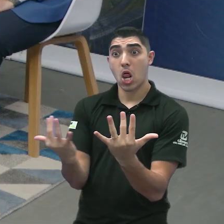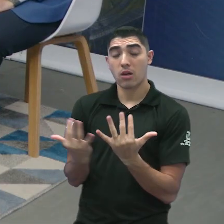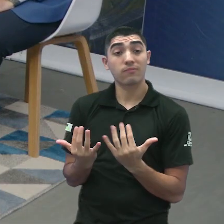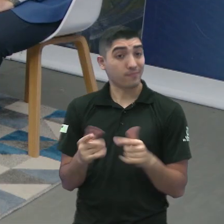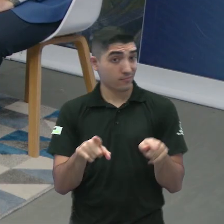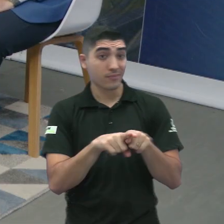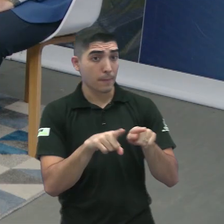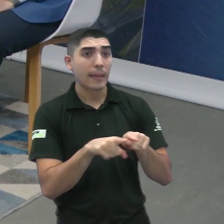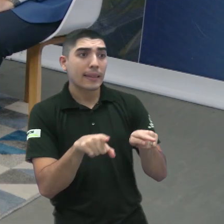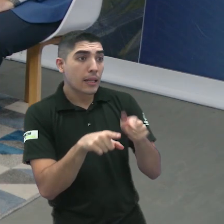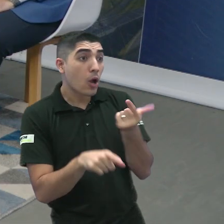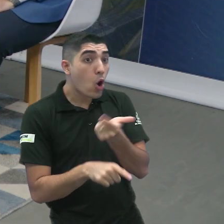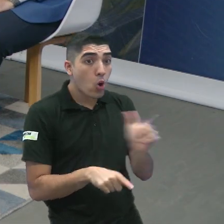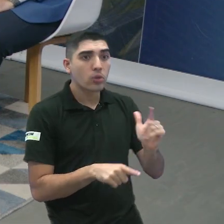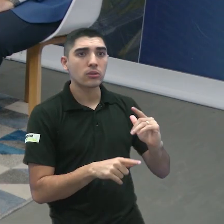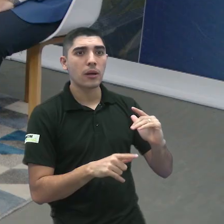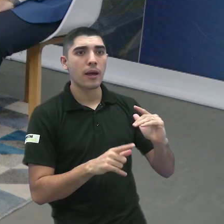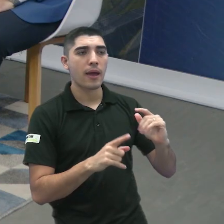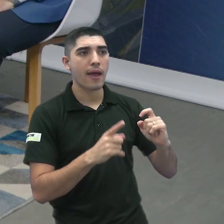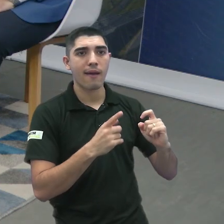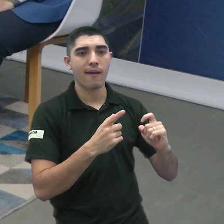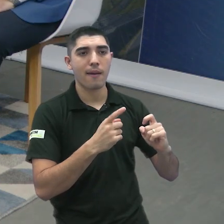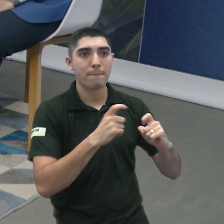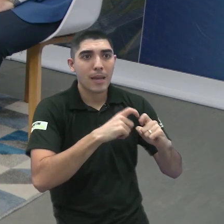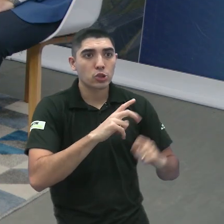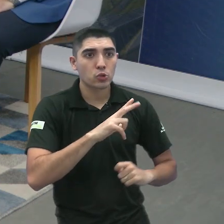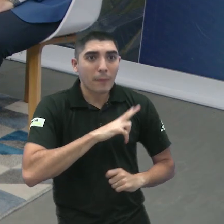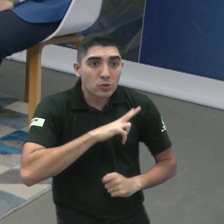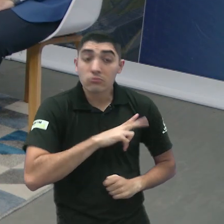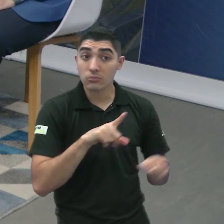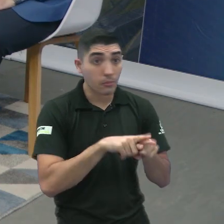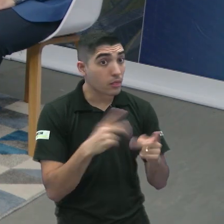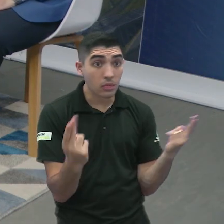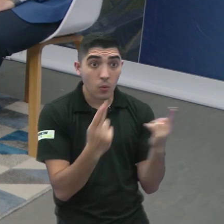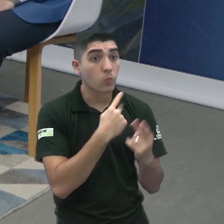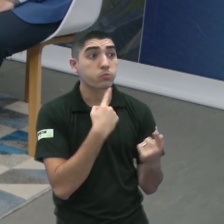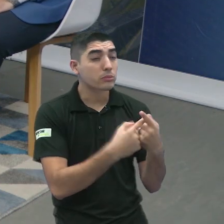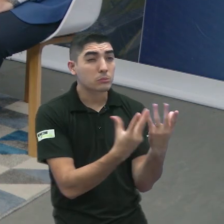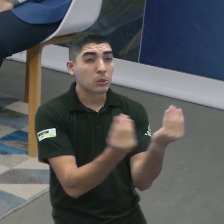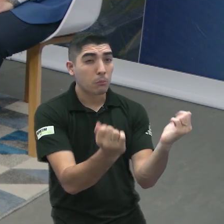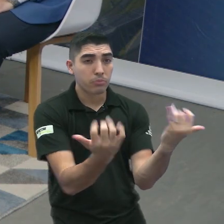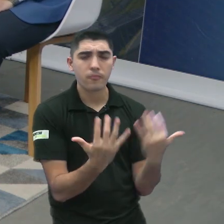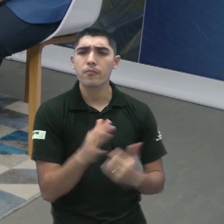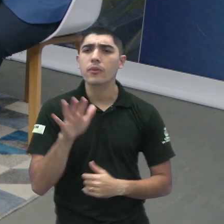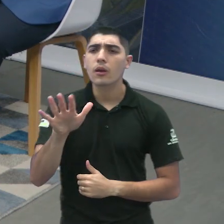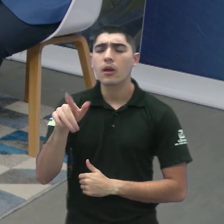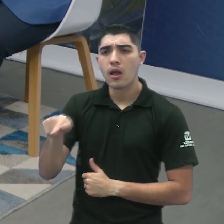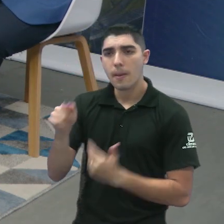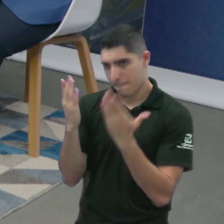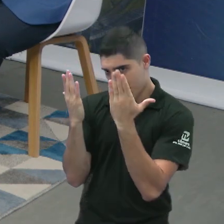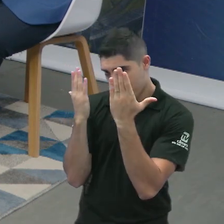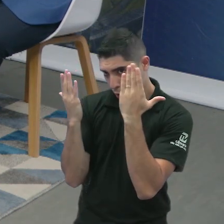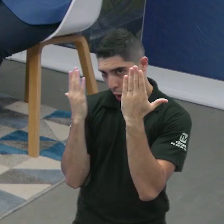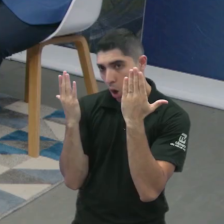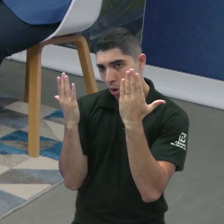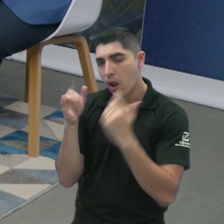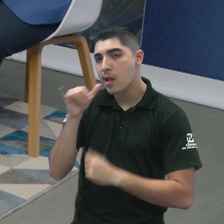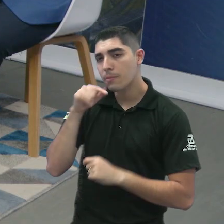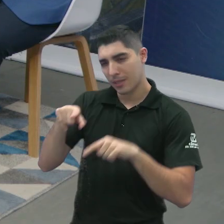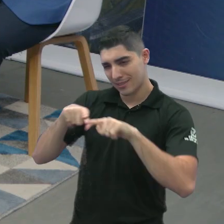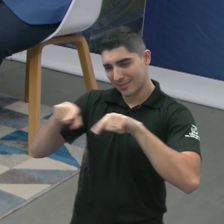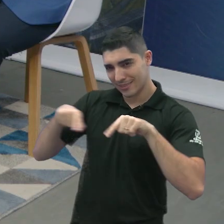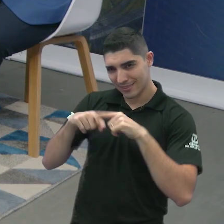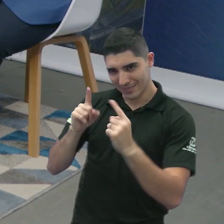Nem o sistema suplementar de saúde dá conta, os convênios dão conta. A senhora, como psicóloga, Helena, no